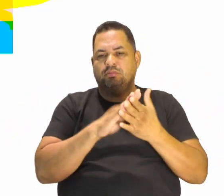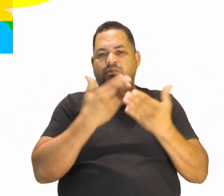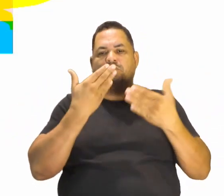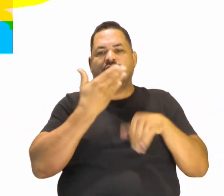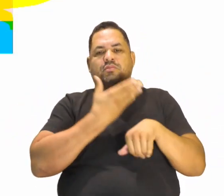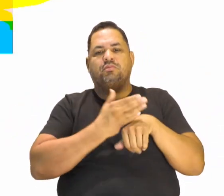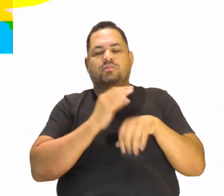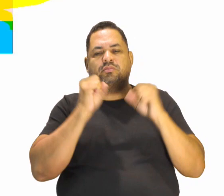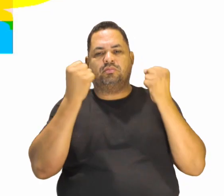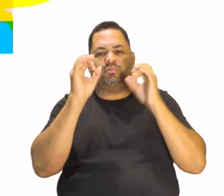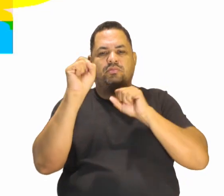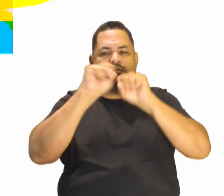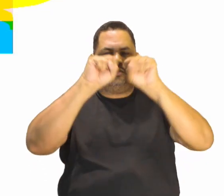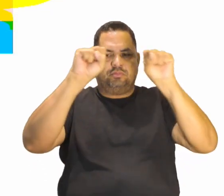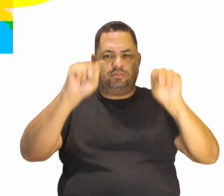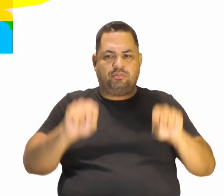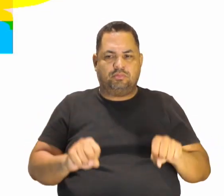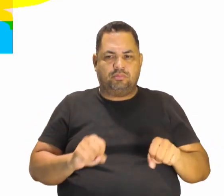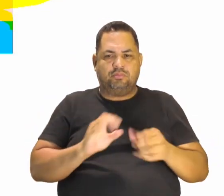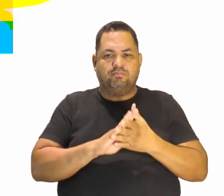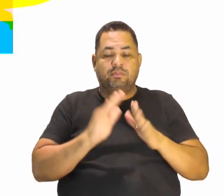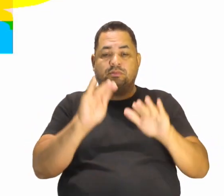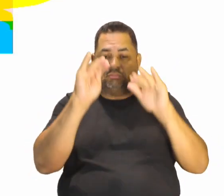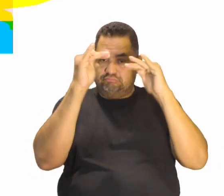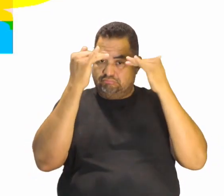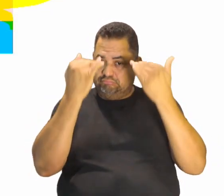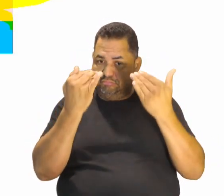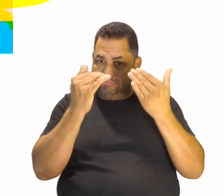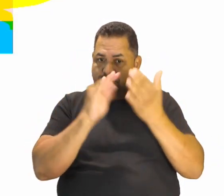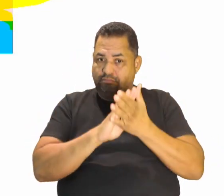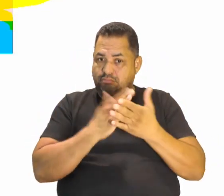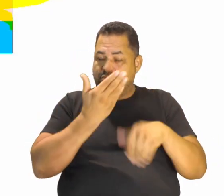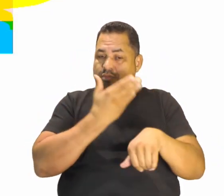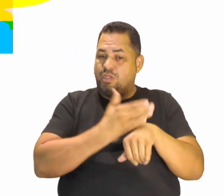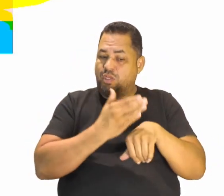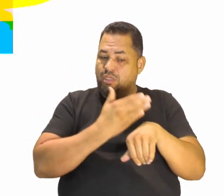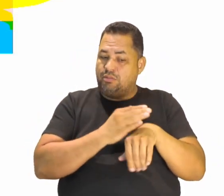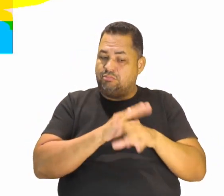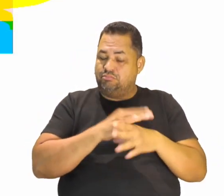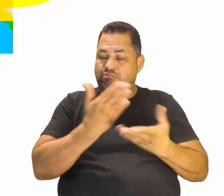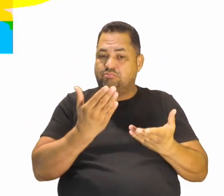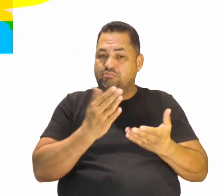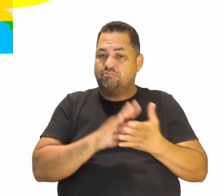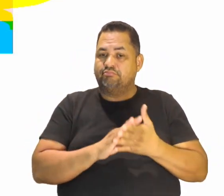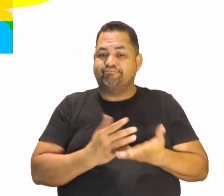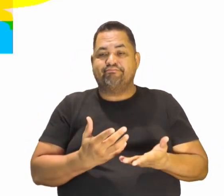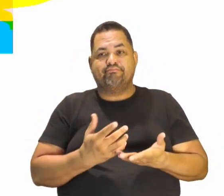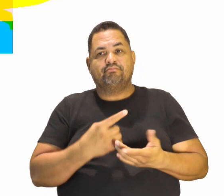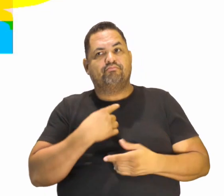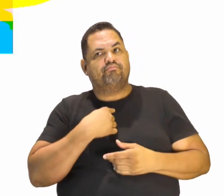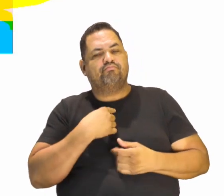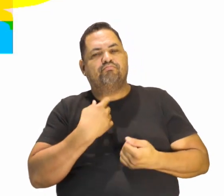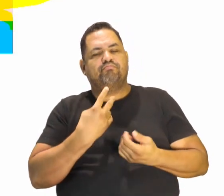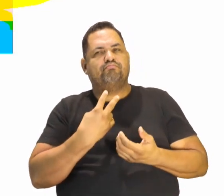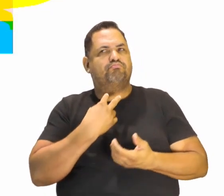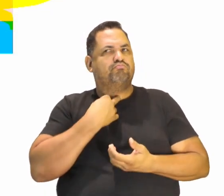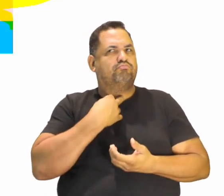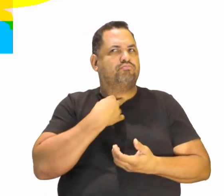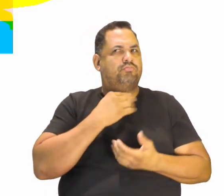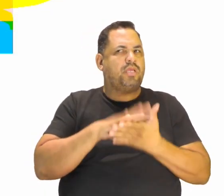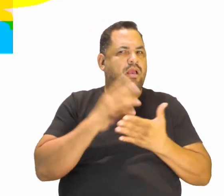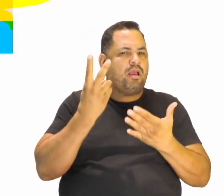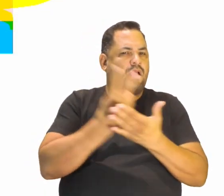físicos sistematizados, fique atento aí com relação a esses treinos para ver se você não vai exagerar, se você não vai buscar